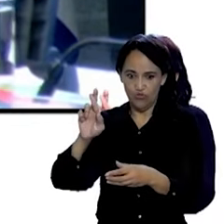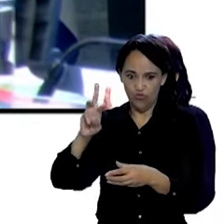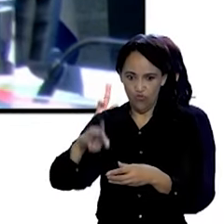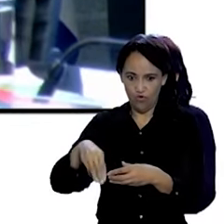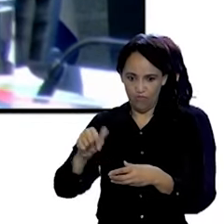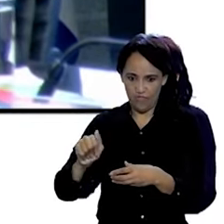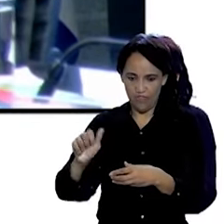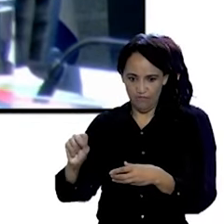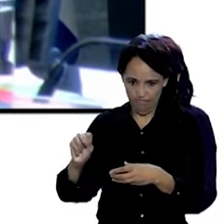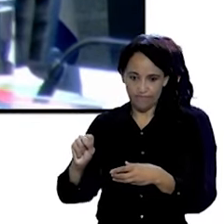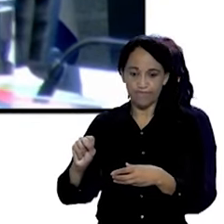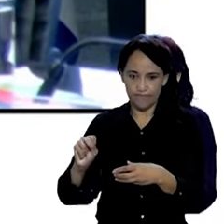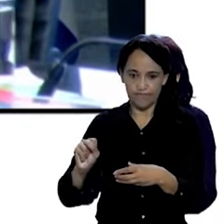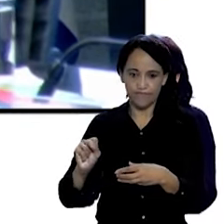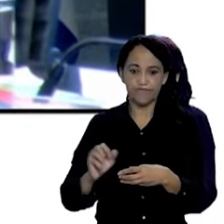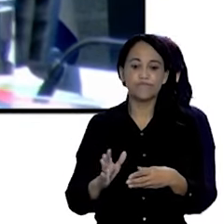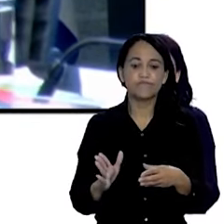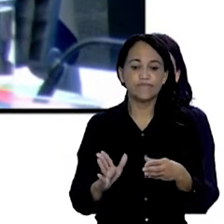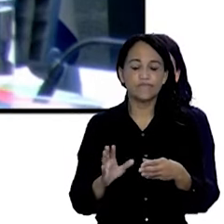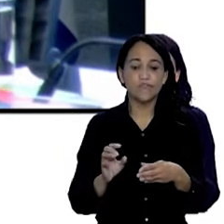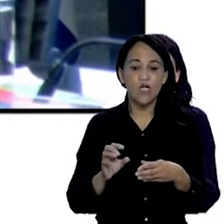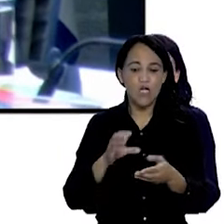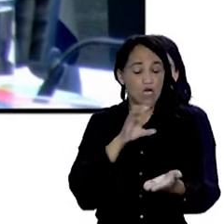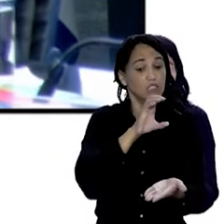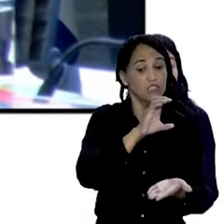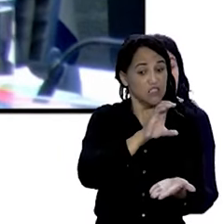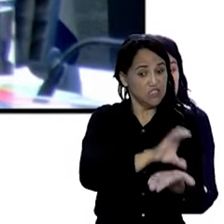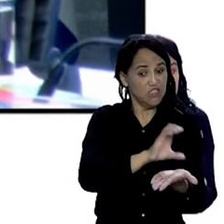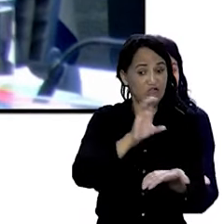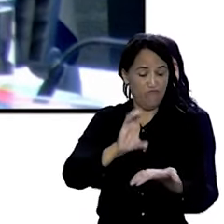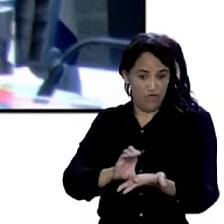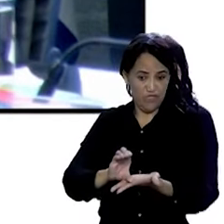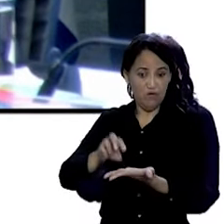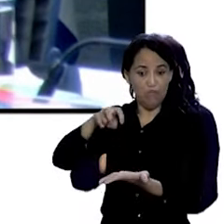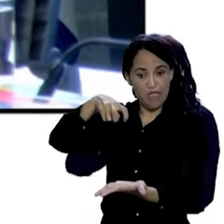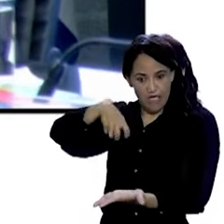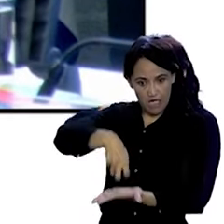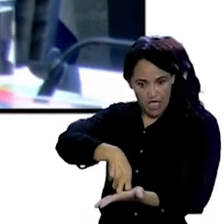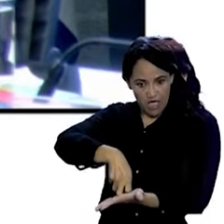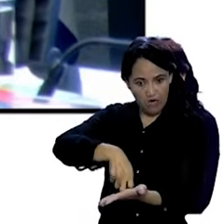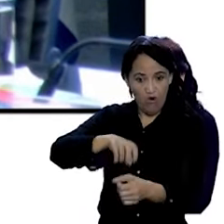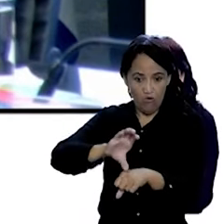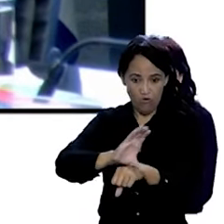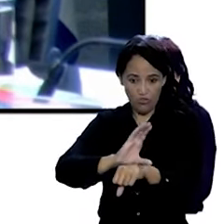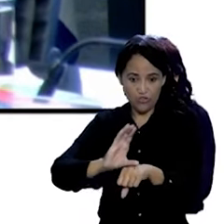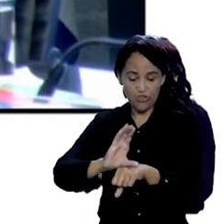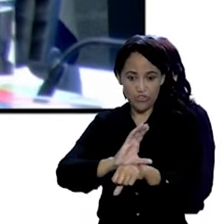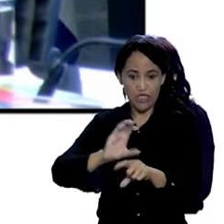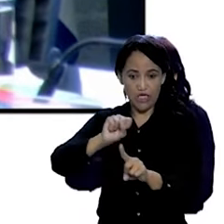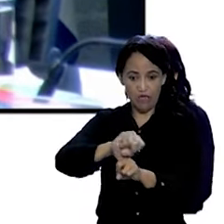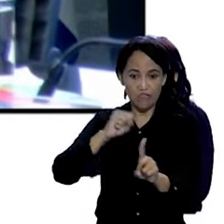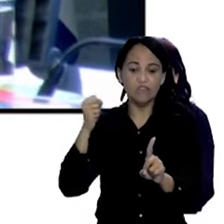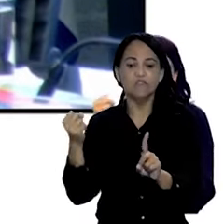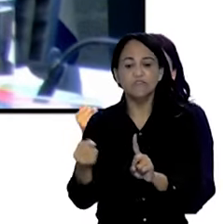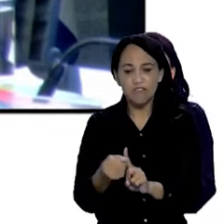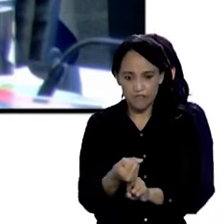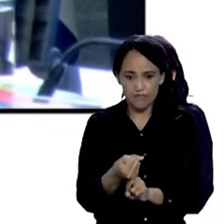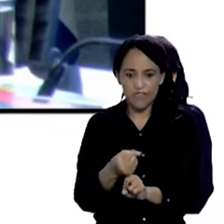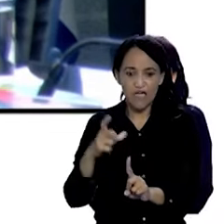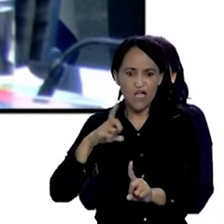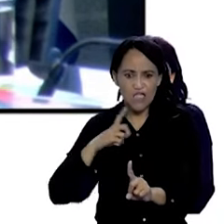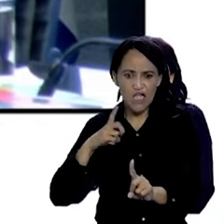turmas eh civil penal constitucional social e uma coisa interessante temos